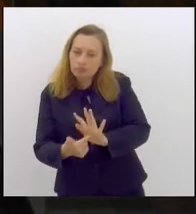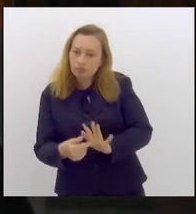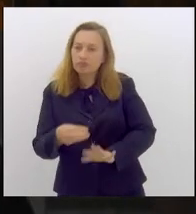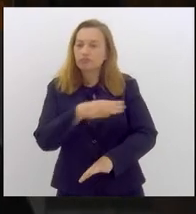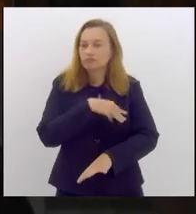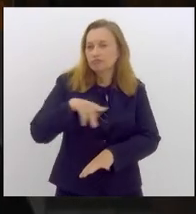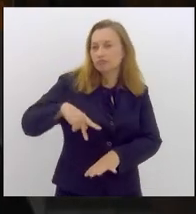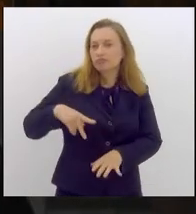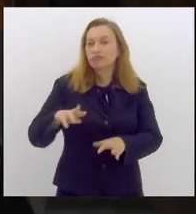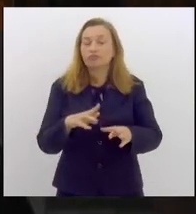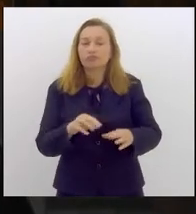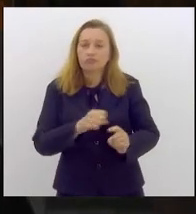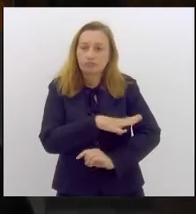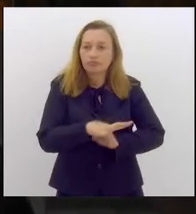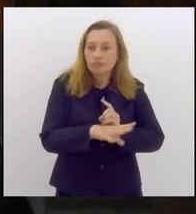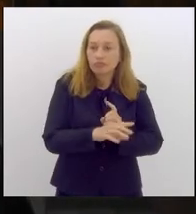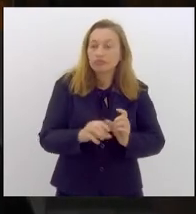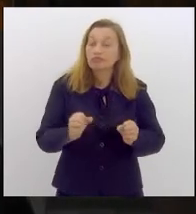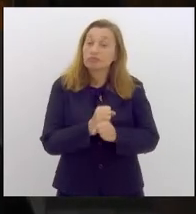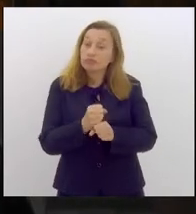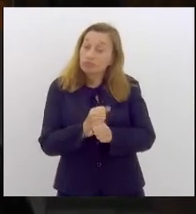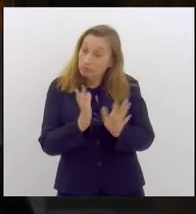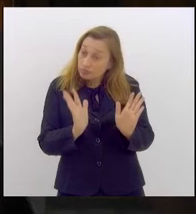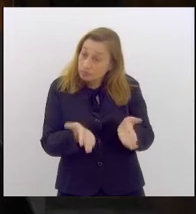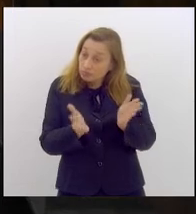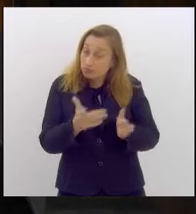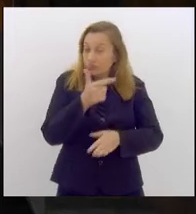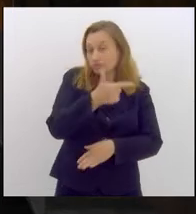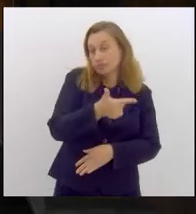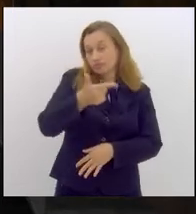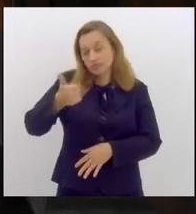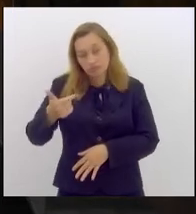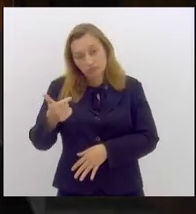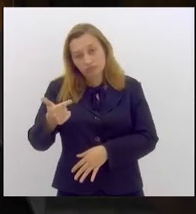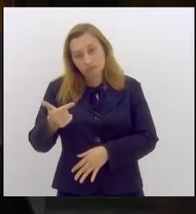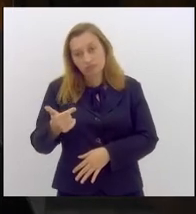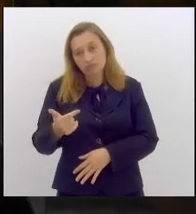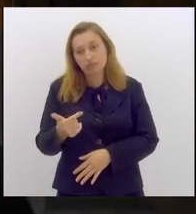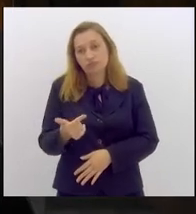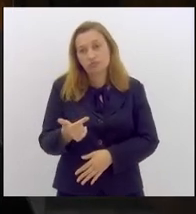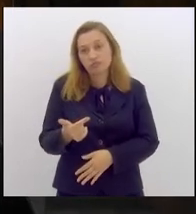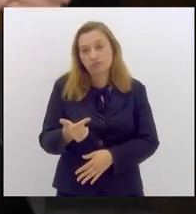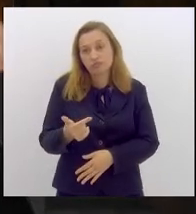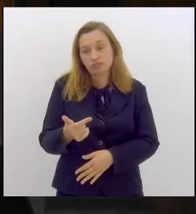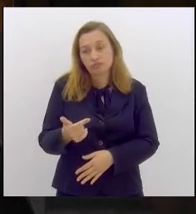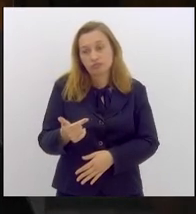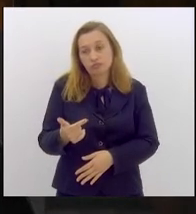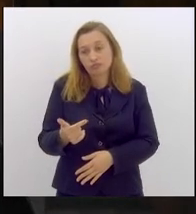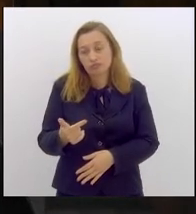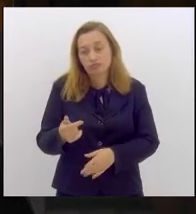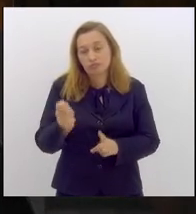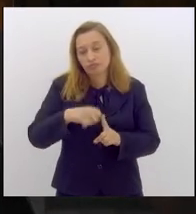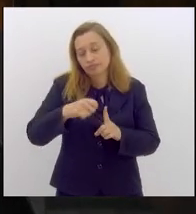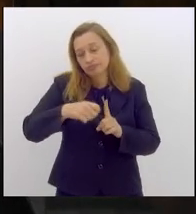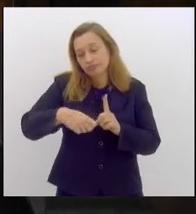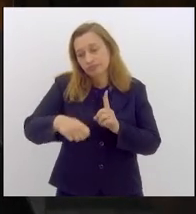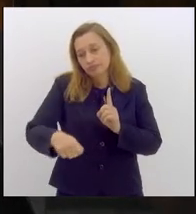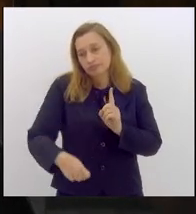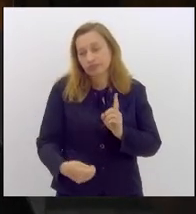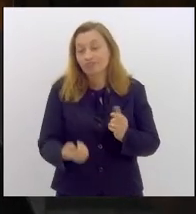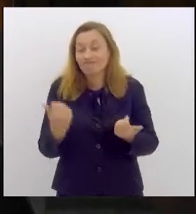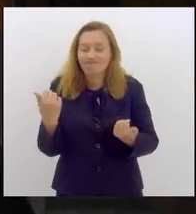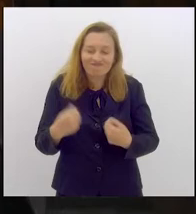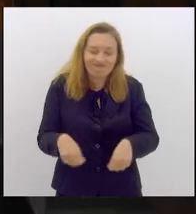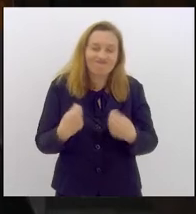à sociedade que, nesse ano letivo de 2022, a gente transcorreu meses com uma